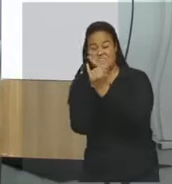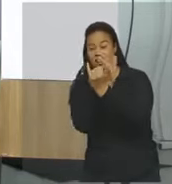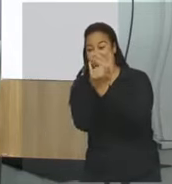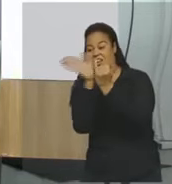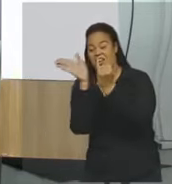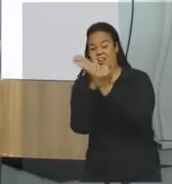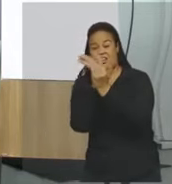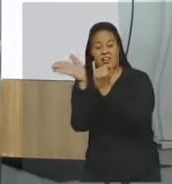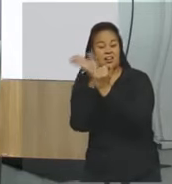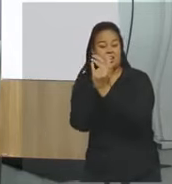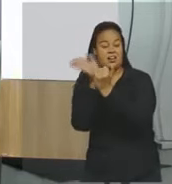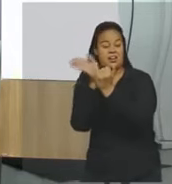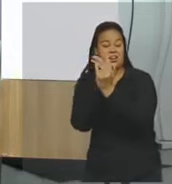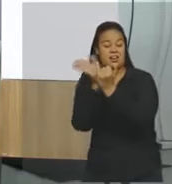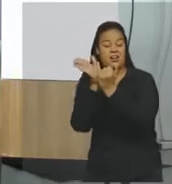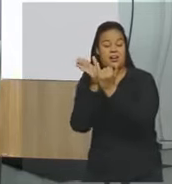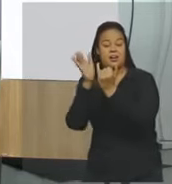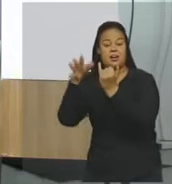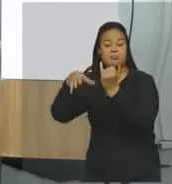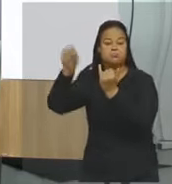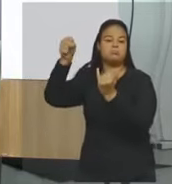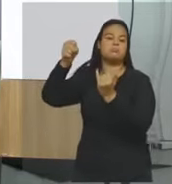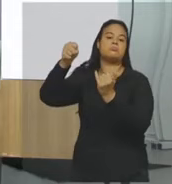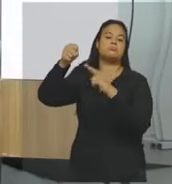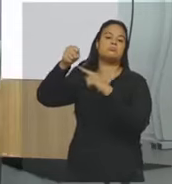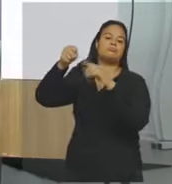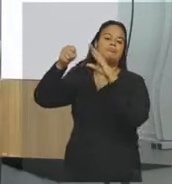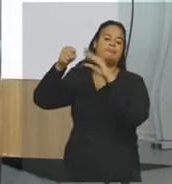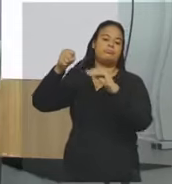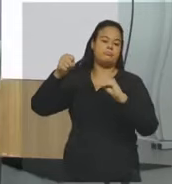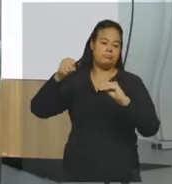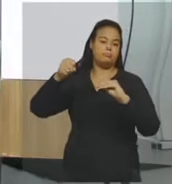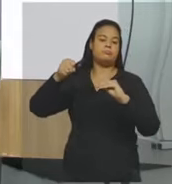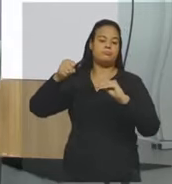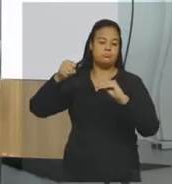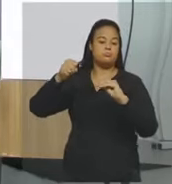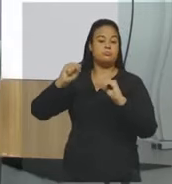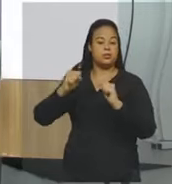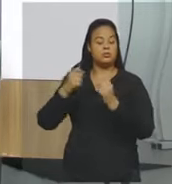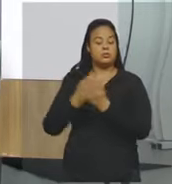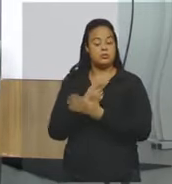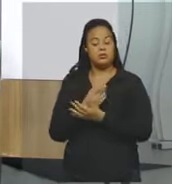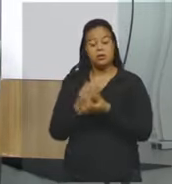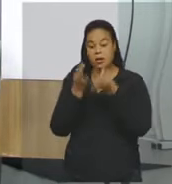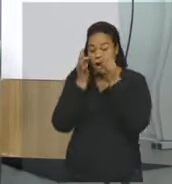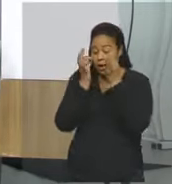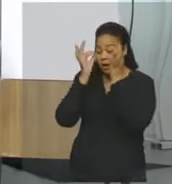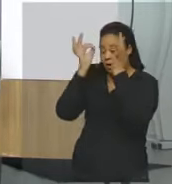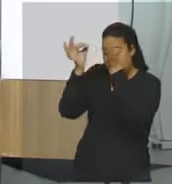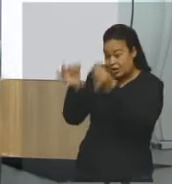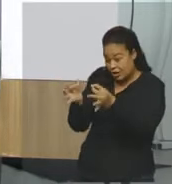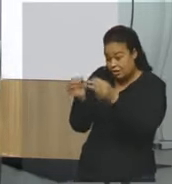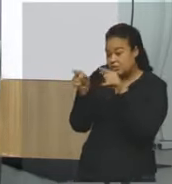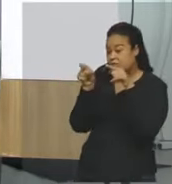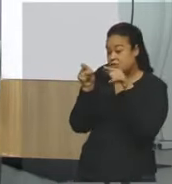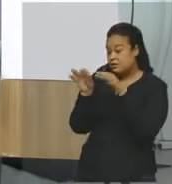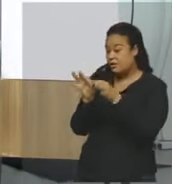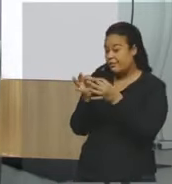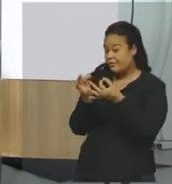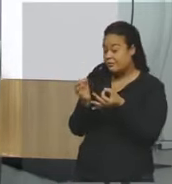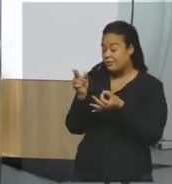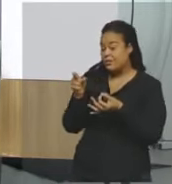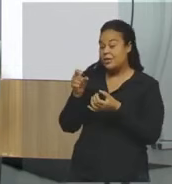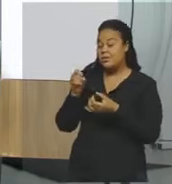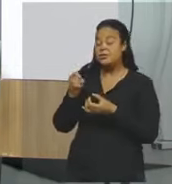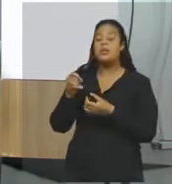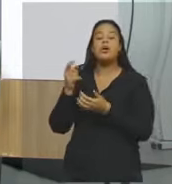elétrica permitida, eu vou queimar a lâmpada. Tá? Então, a gente tem que ficar ligado nesse detalhe, porque o que